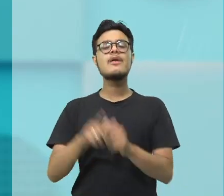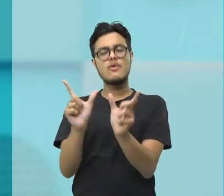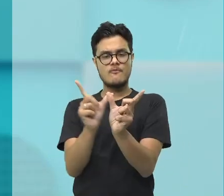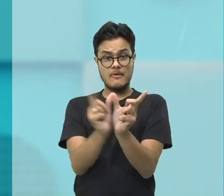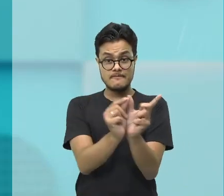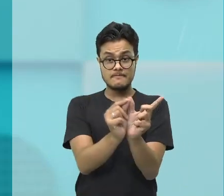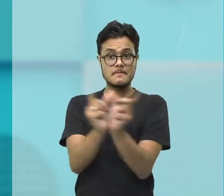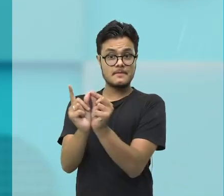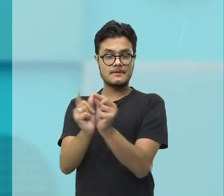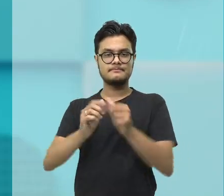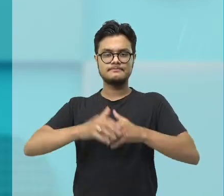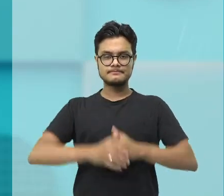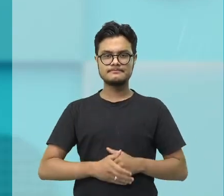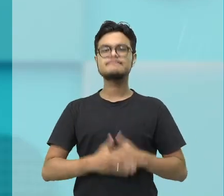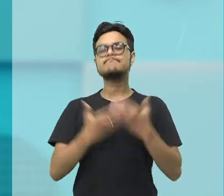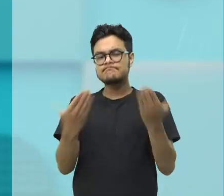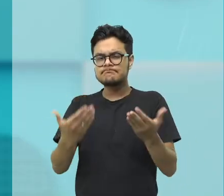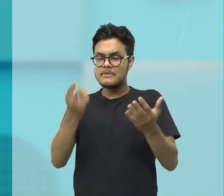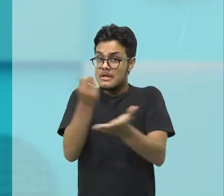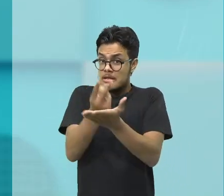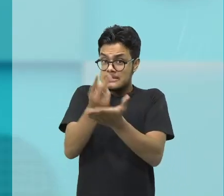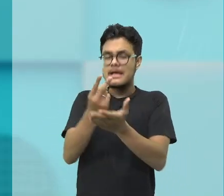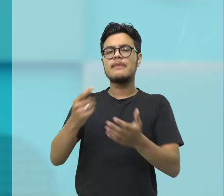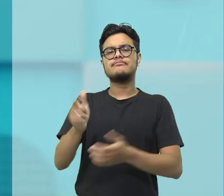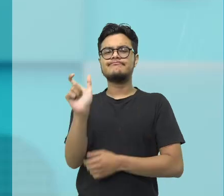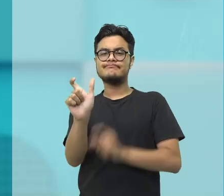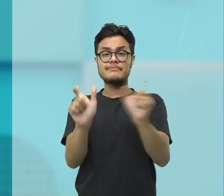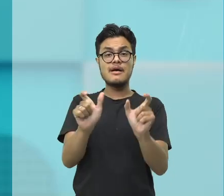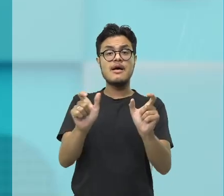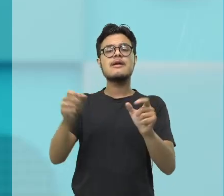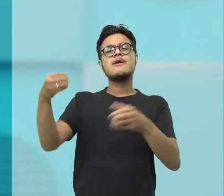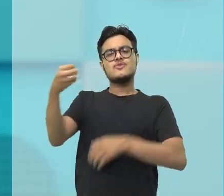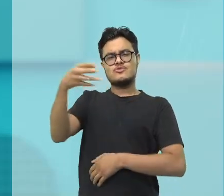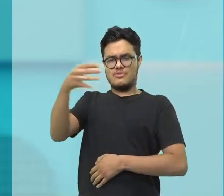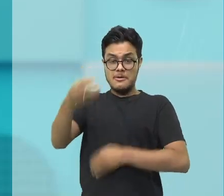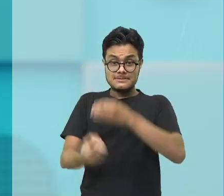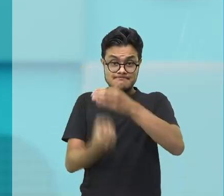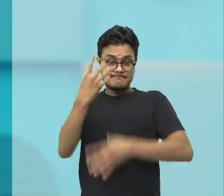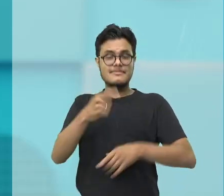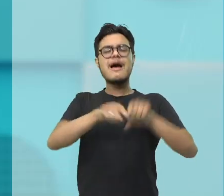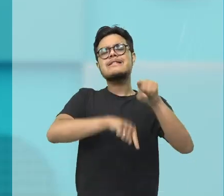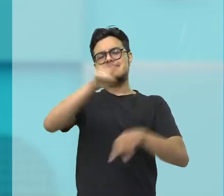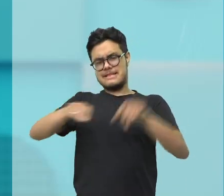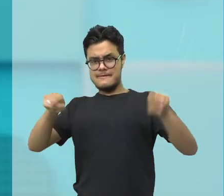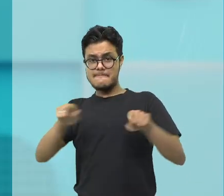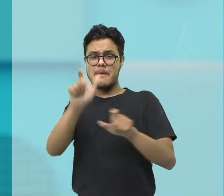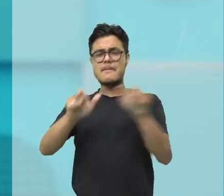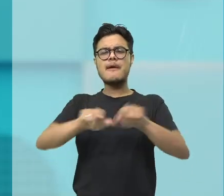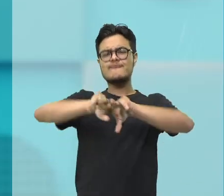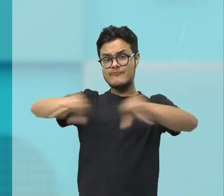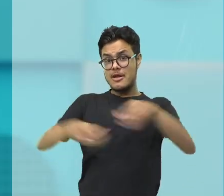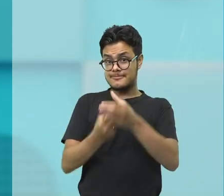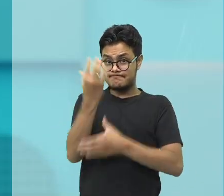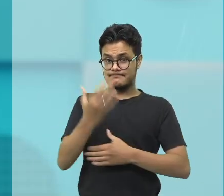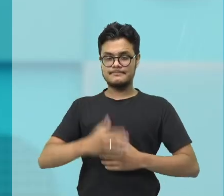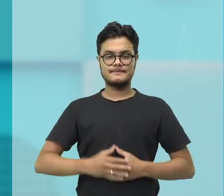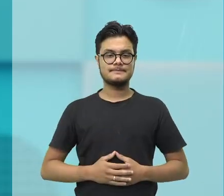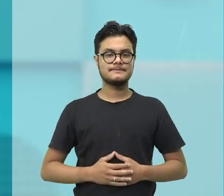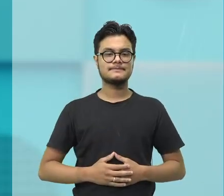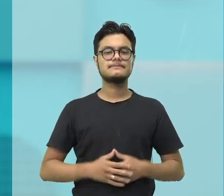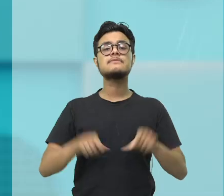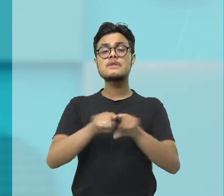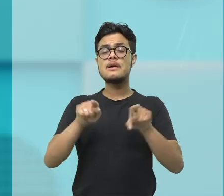e o sufixo. São eles que vão nos ajudar a fazer a nossa derivação, certo? E aí nós